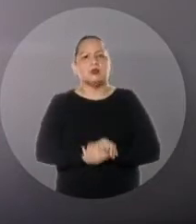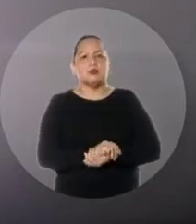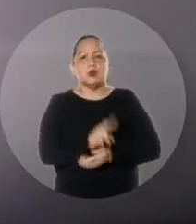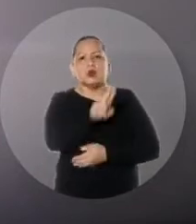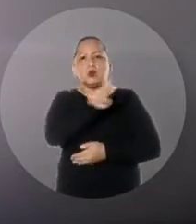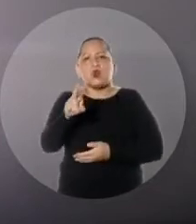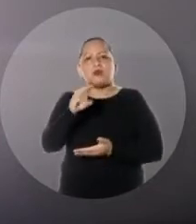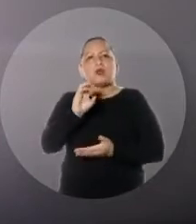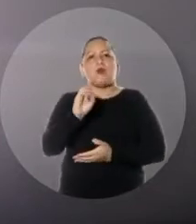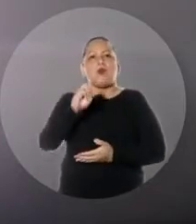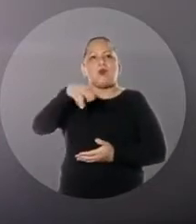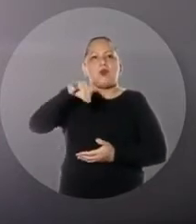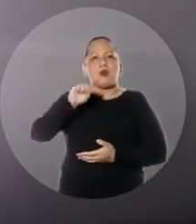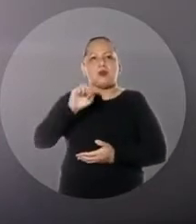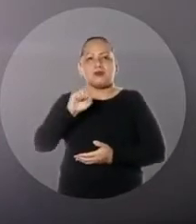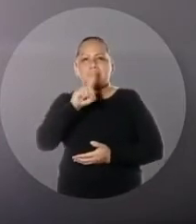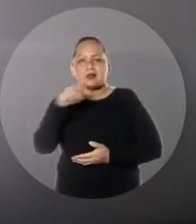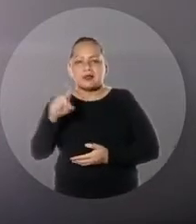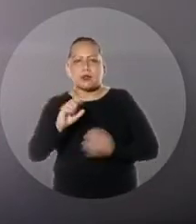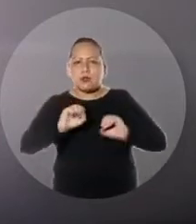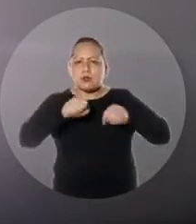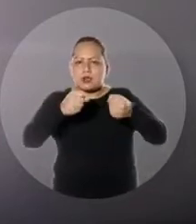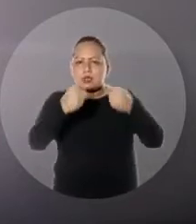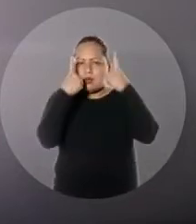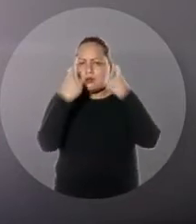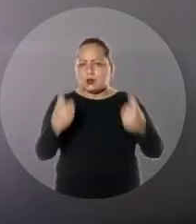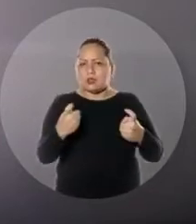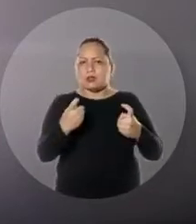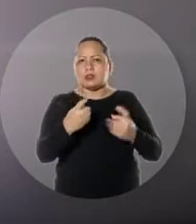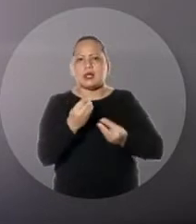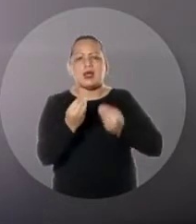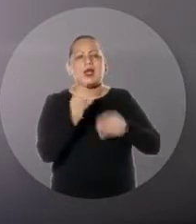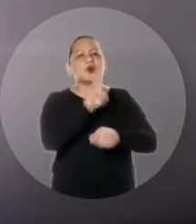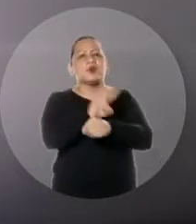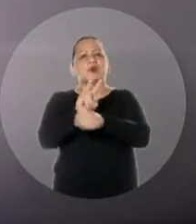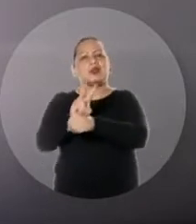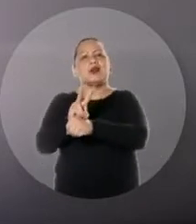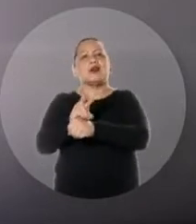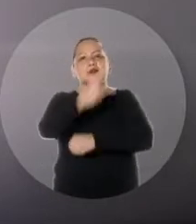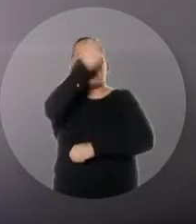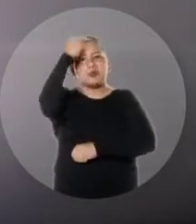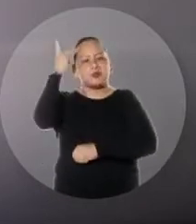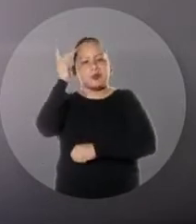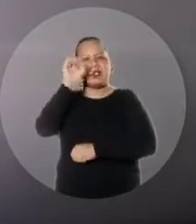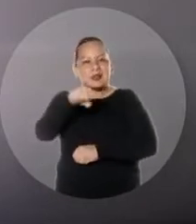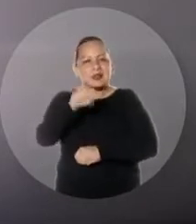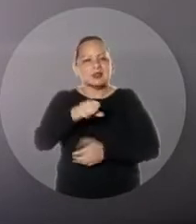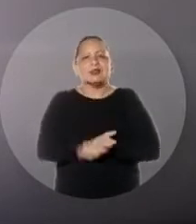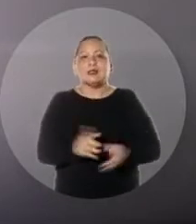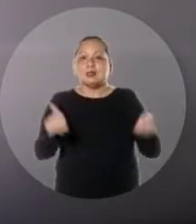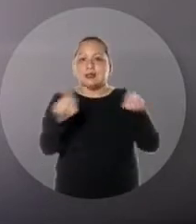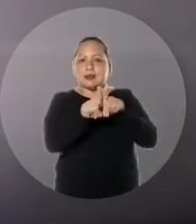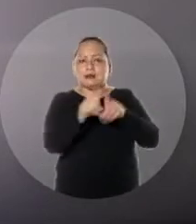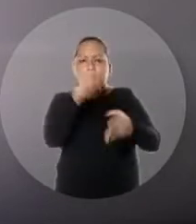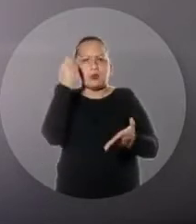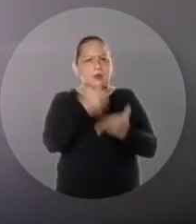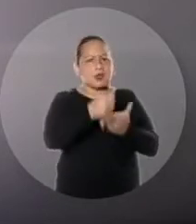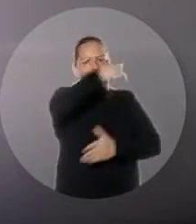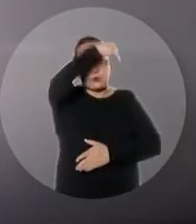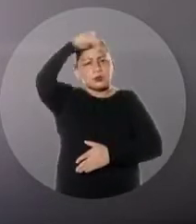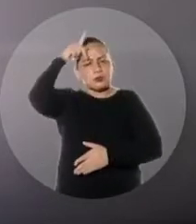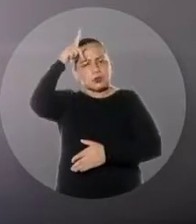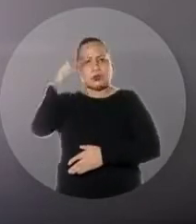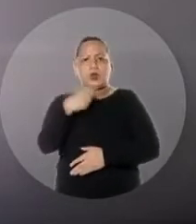Estado. O nome disso é omissão. Enfrentar a criminalidade é cuidar das pessoas e também dever